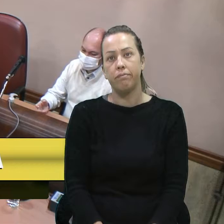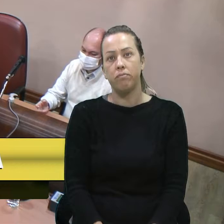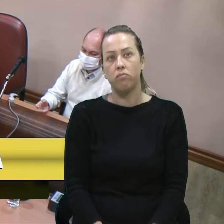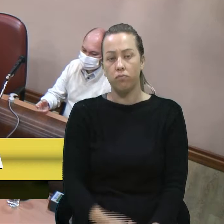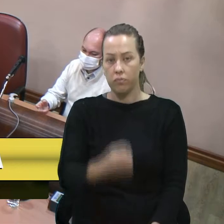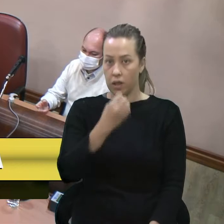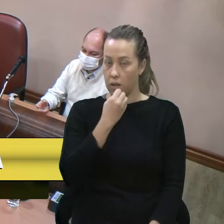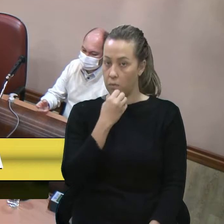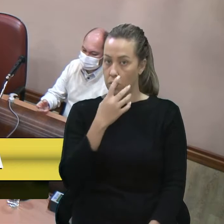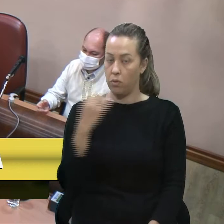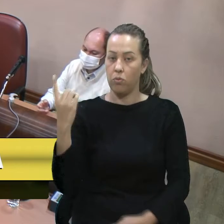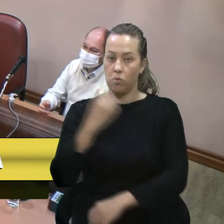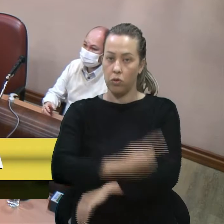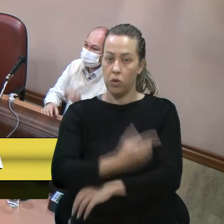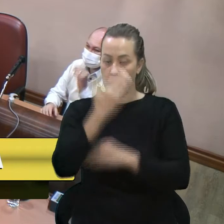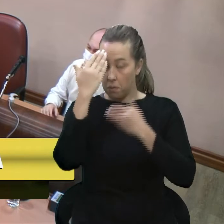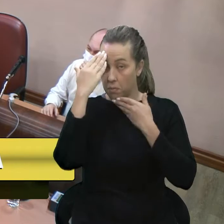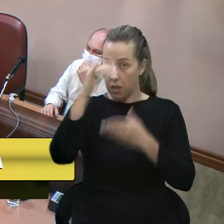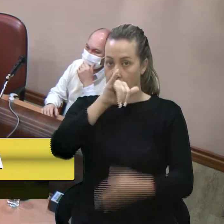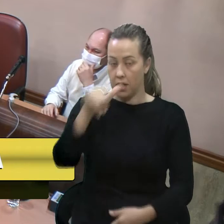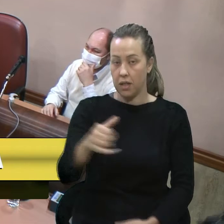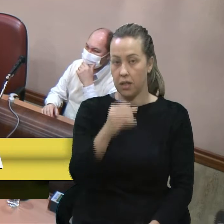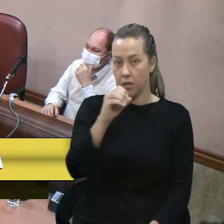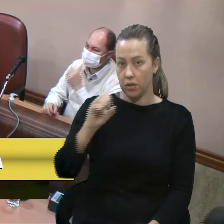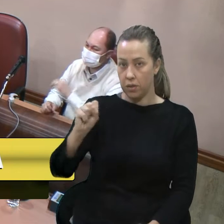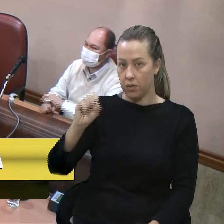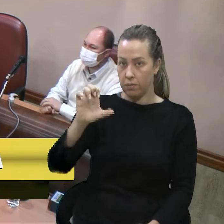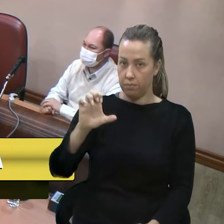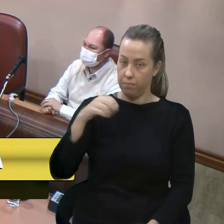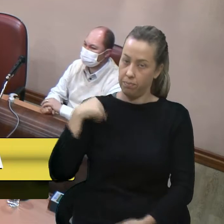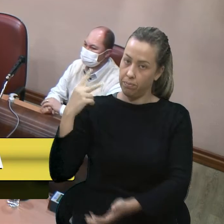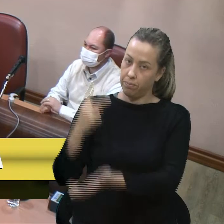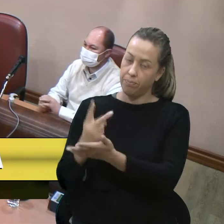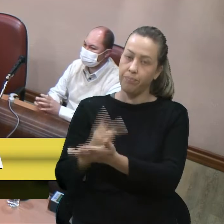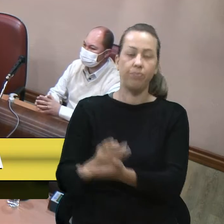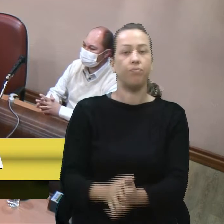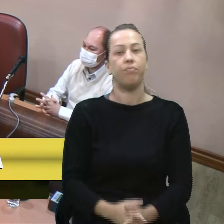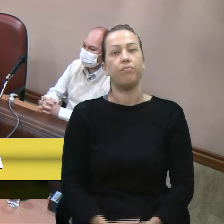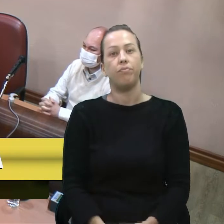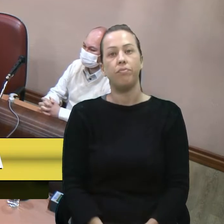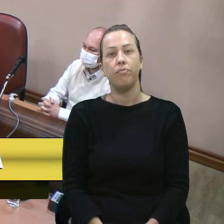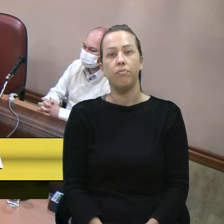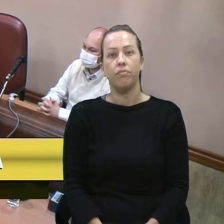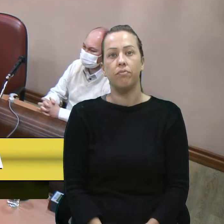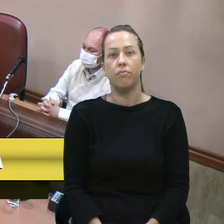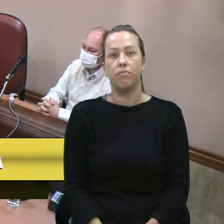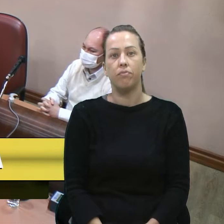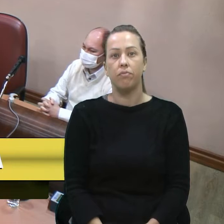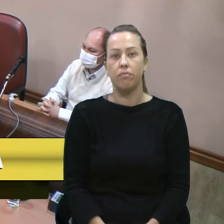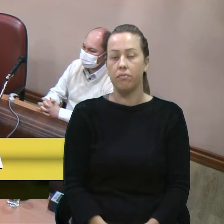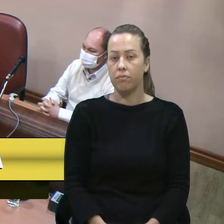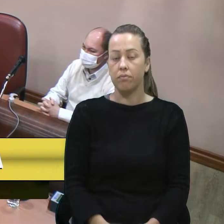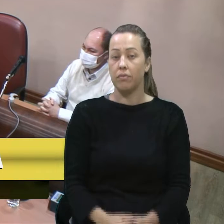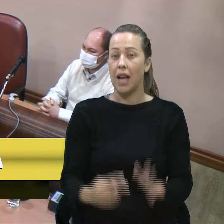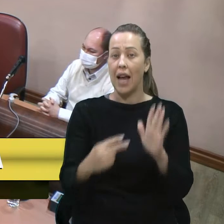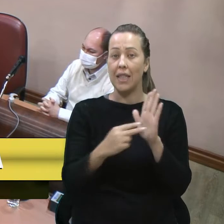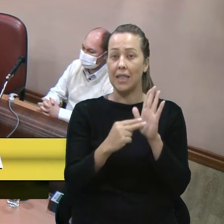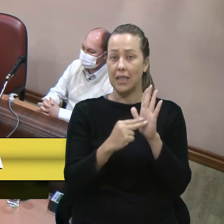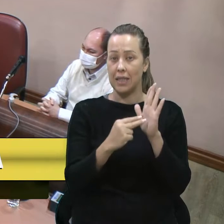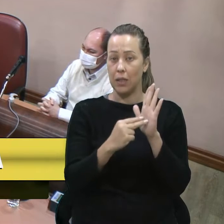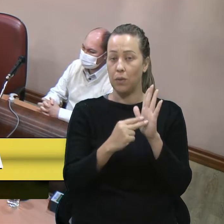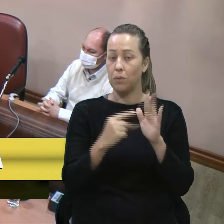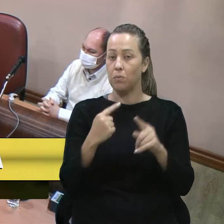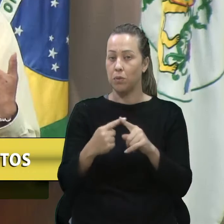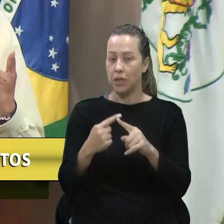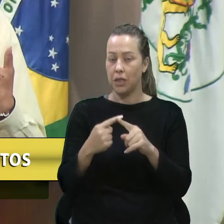Bom dia e obrigado, José, para me dar continuidade. Nós temos que ficar atentos,